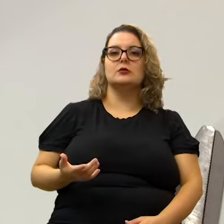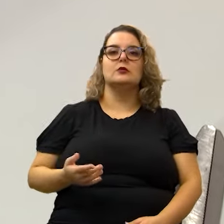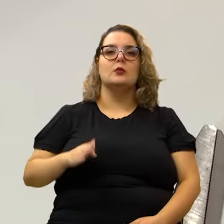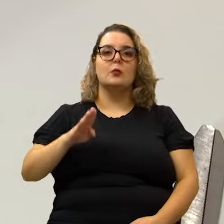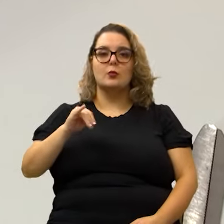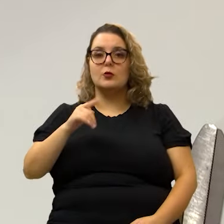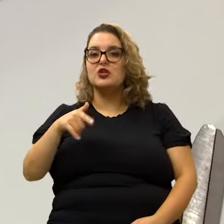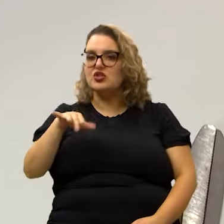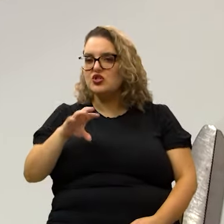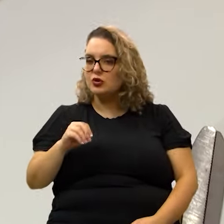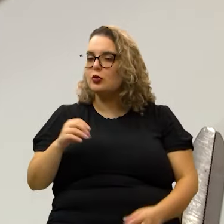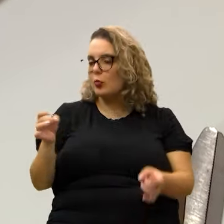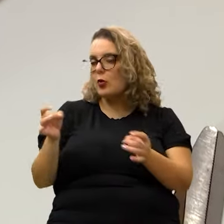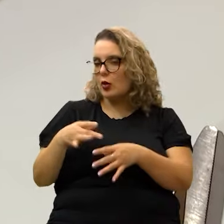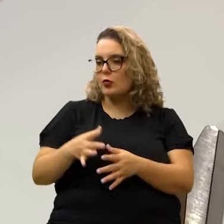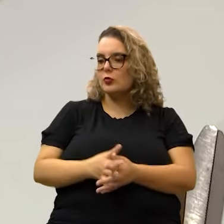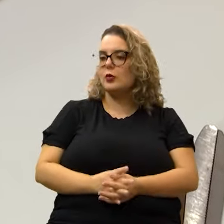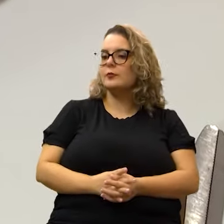o bichinho como pronto, né?